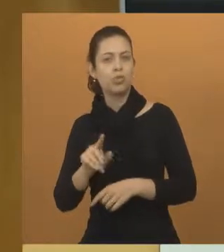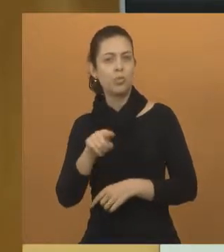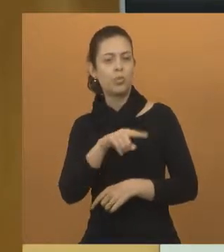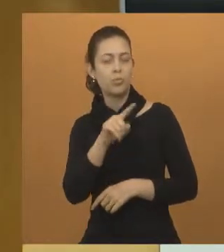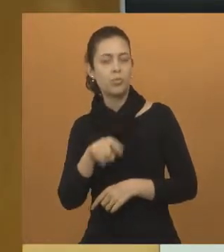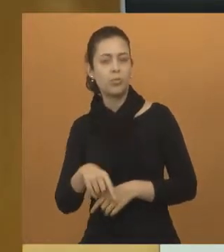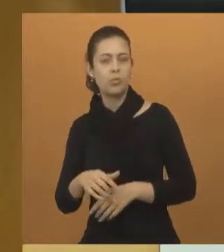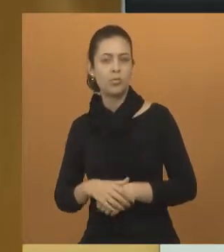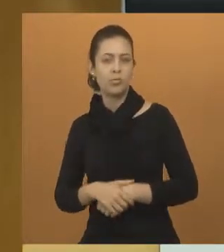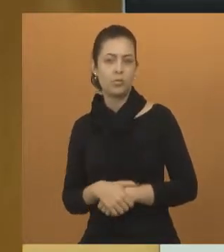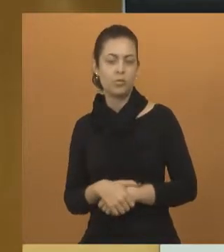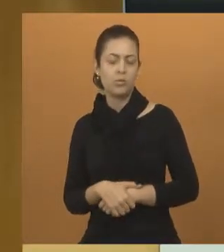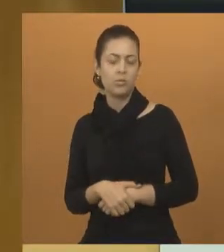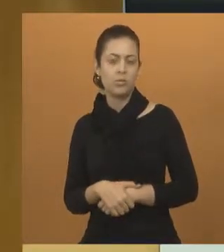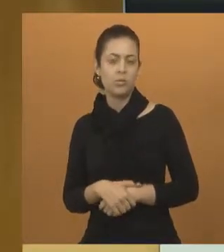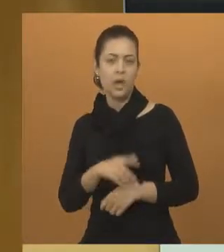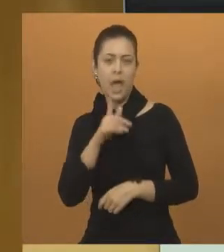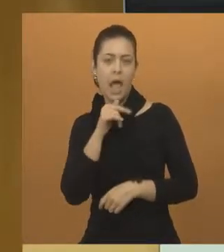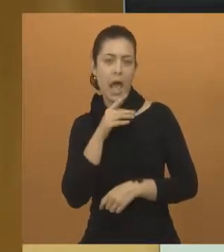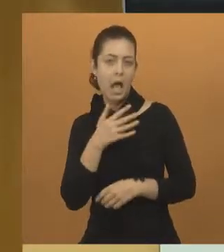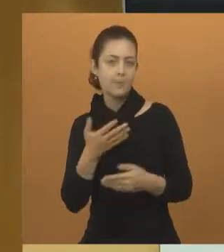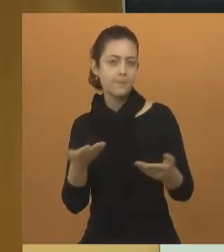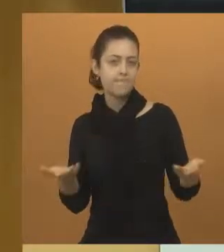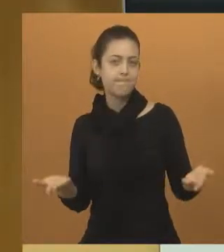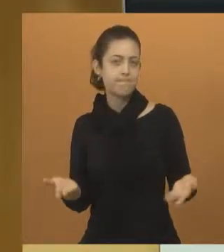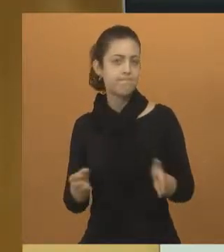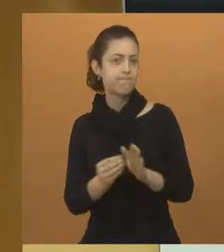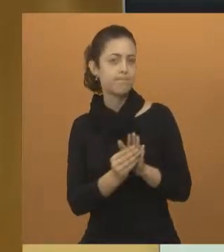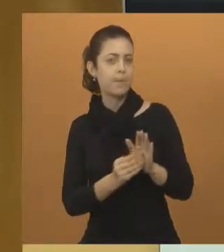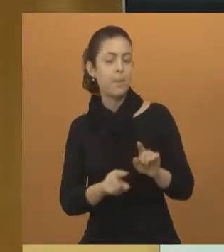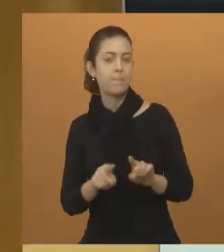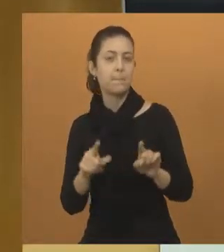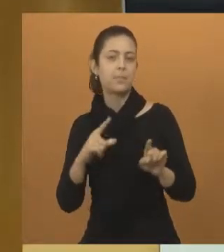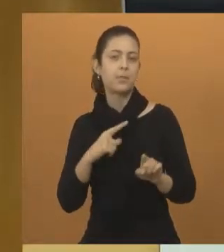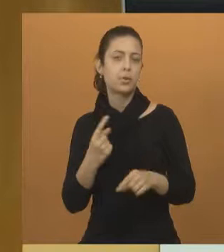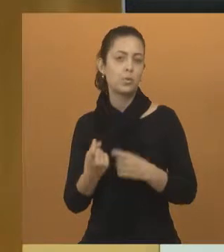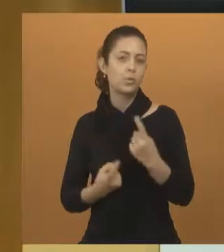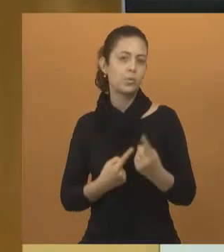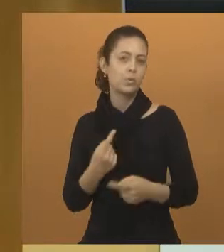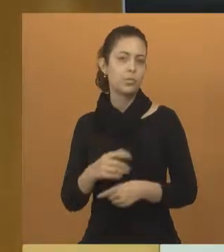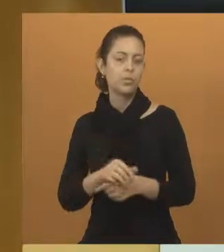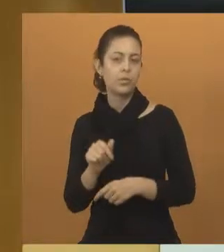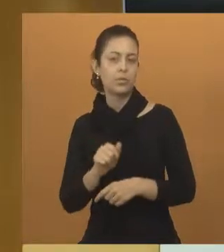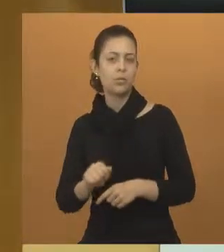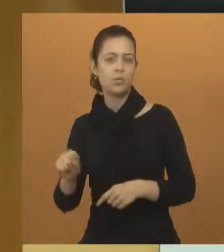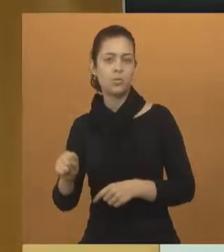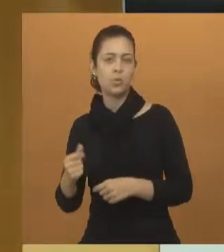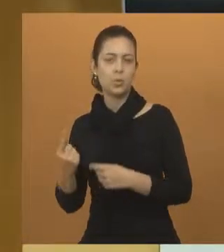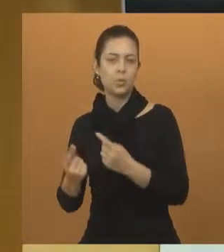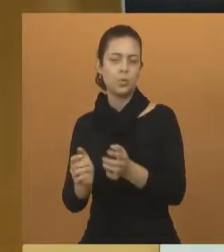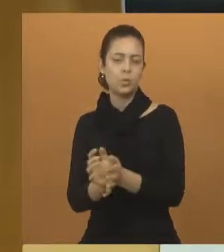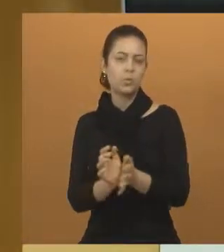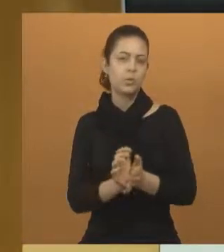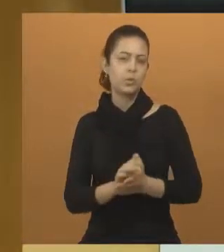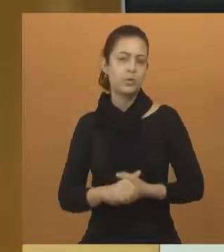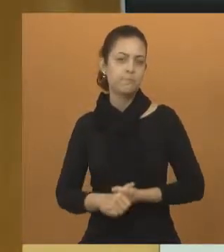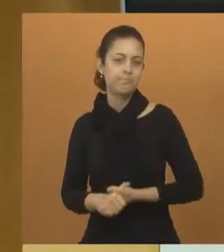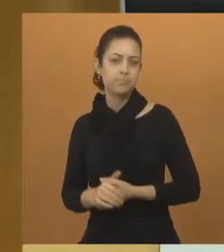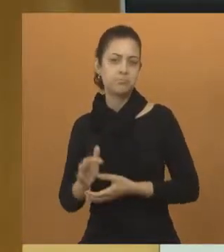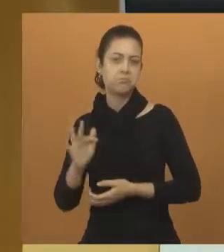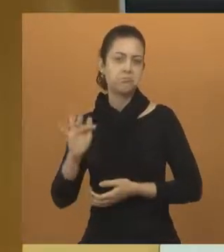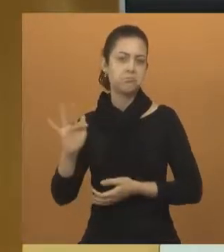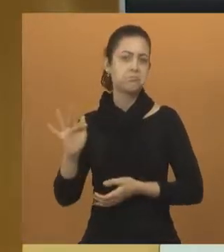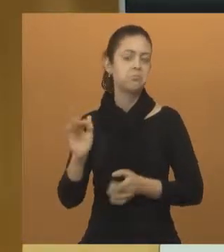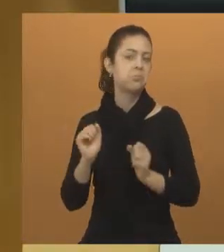IPTU. Então, a água já não está entrando, mas nós também temos algumas associações que